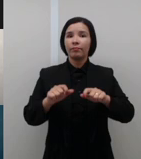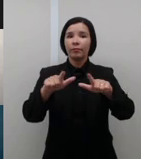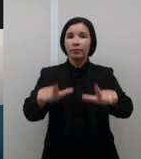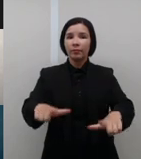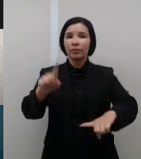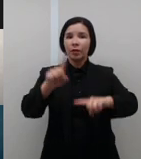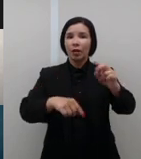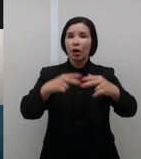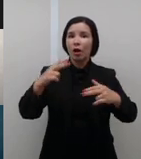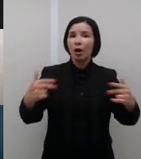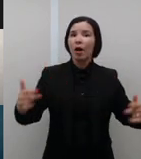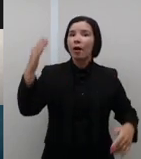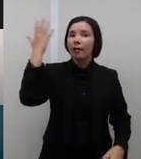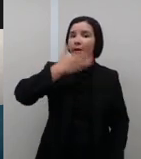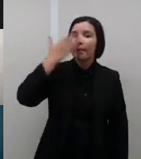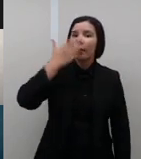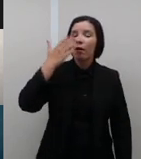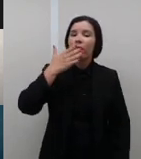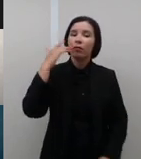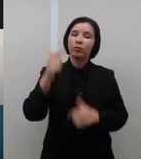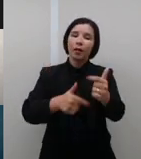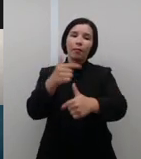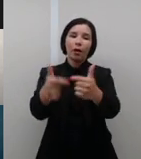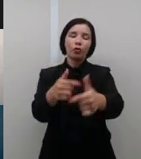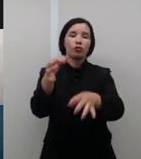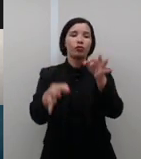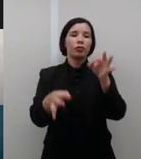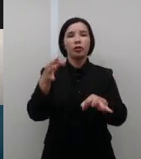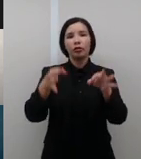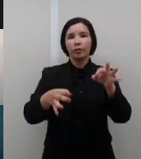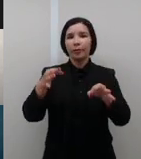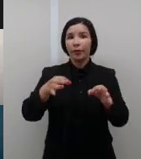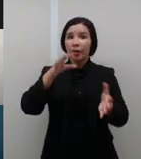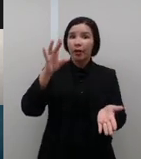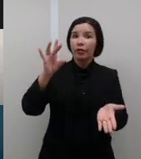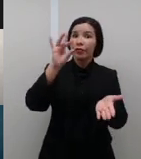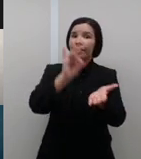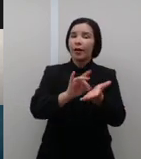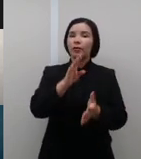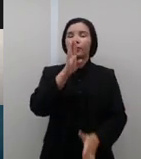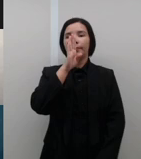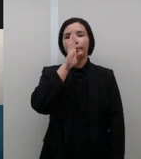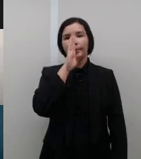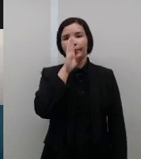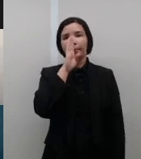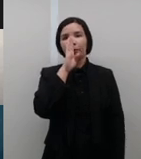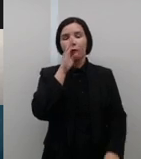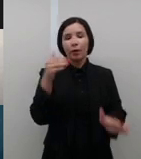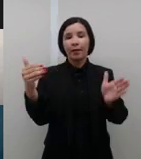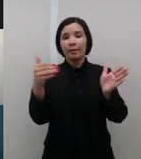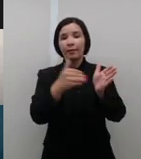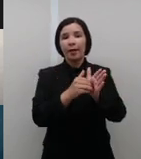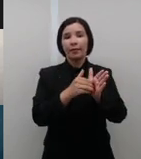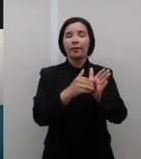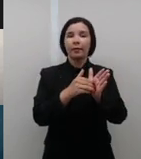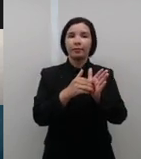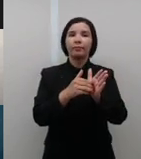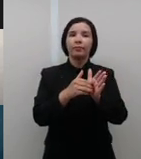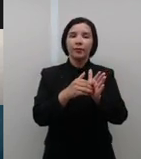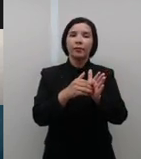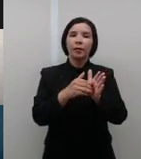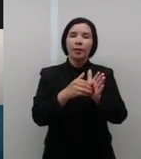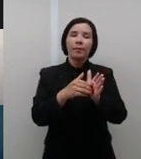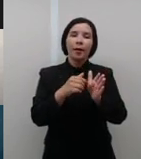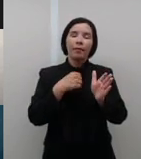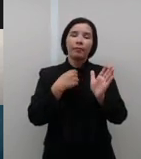das atividades jurídicas, sendo, de fato, omisso quanto à data limite para obtenção dos demais títulos. Está